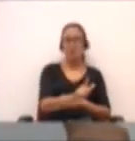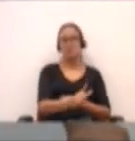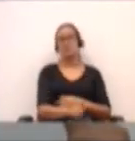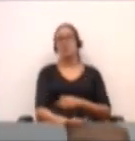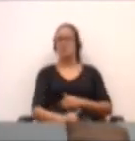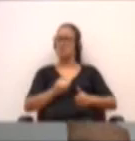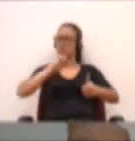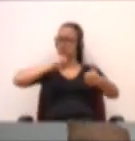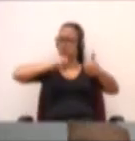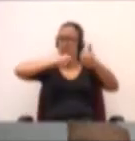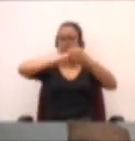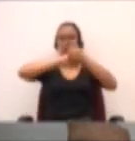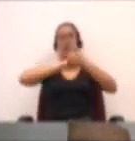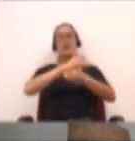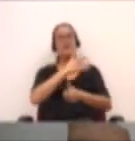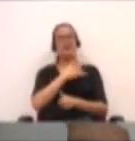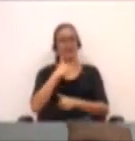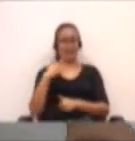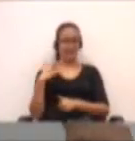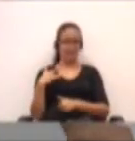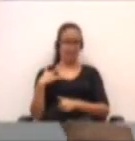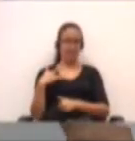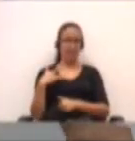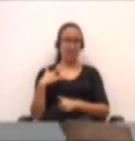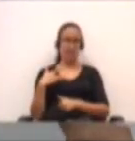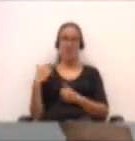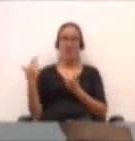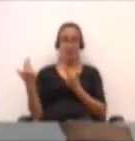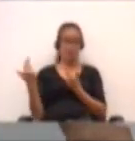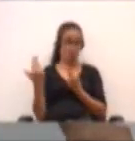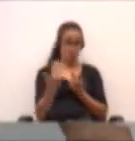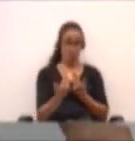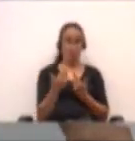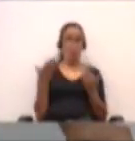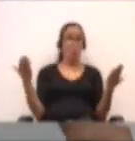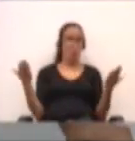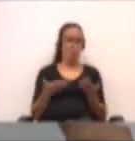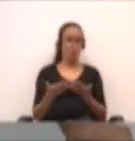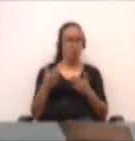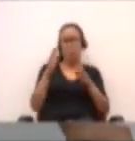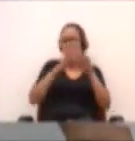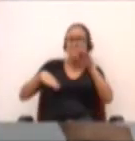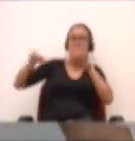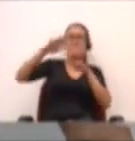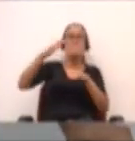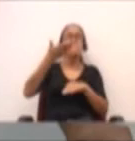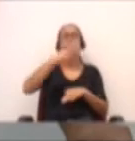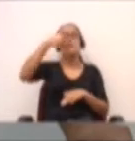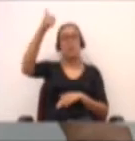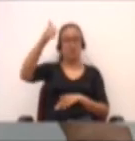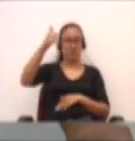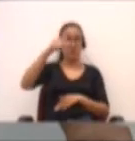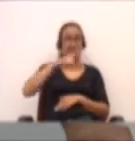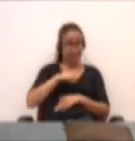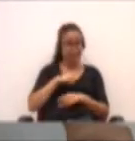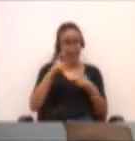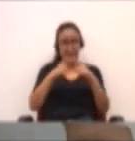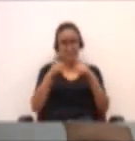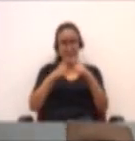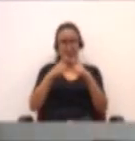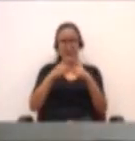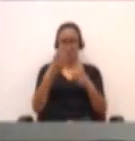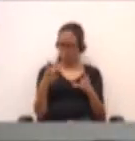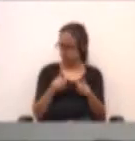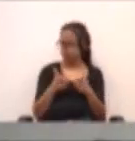qualidade igual ou superior ao que é feito hoje na área da saúde? Nós temos médicos suficiente